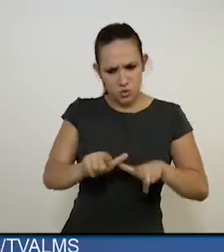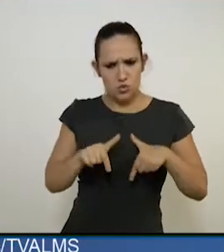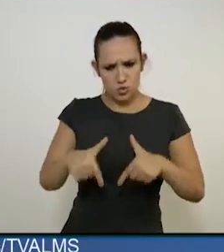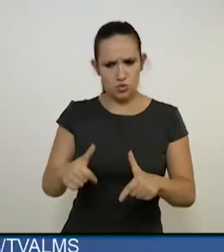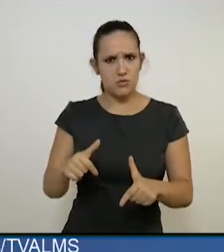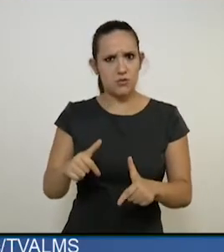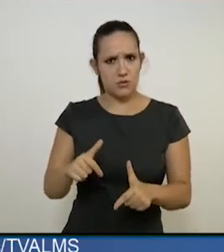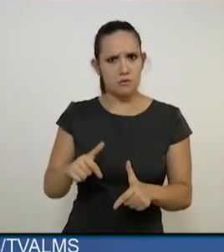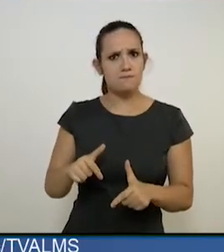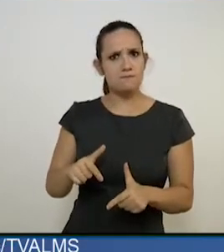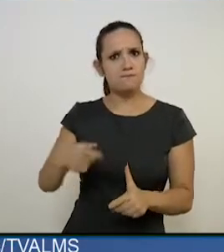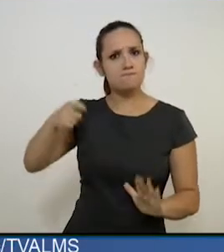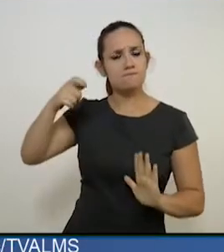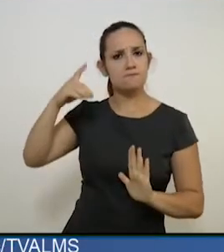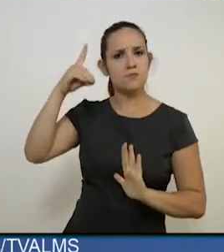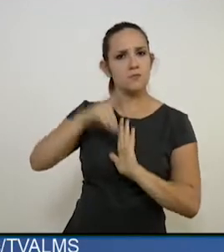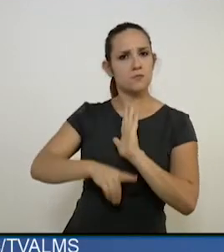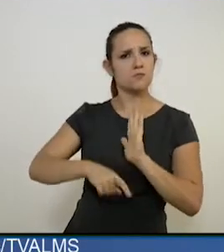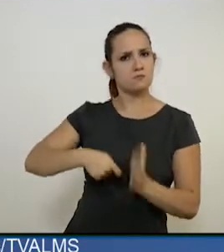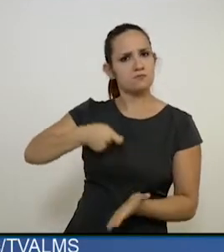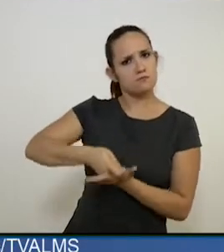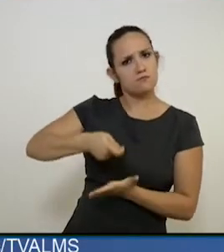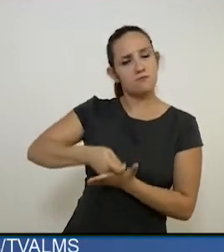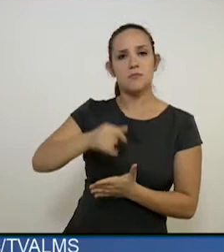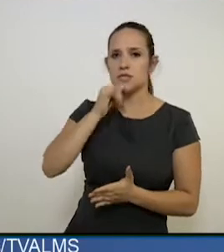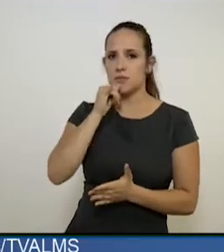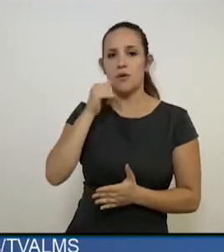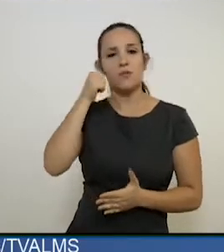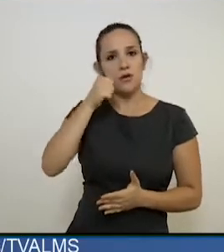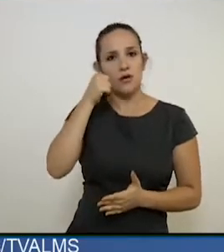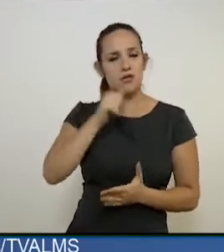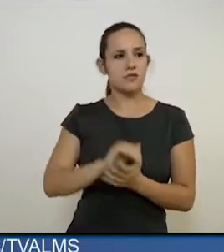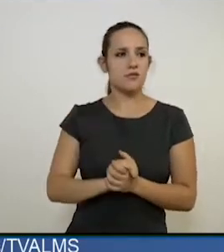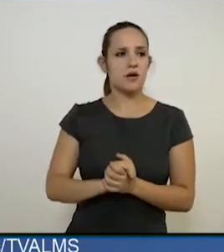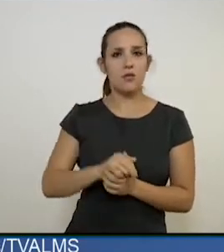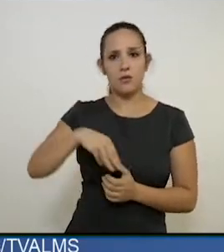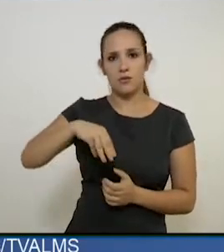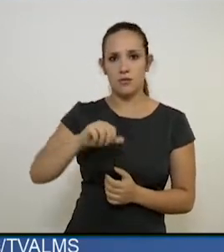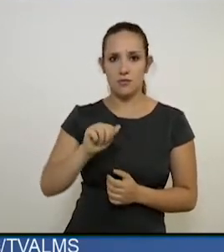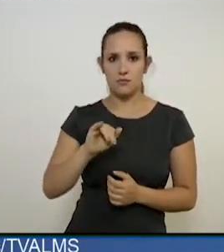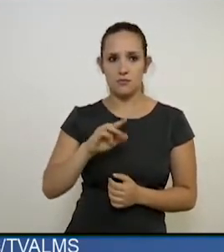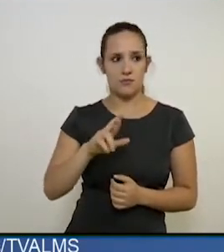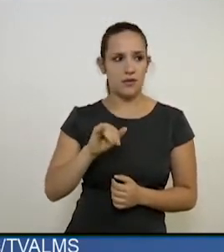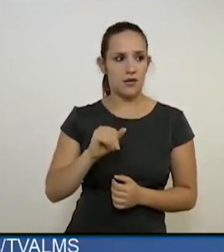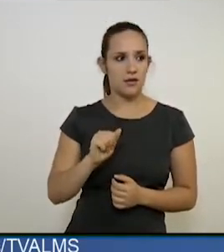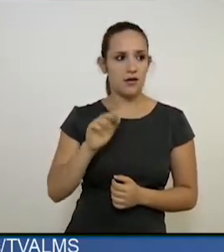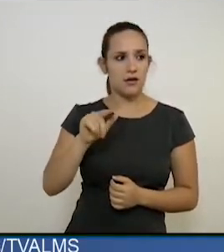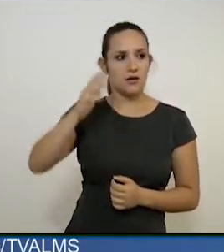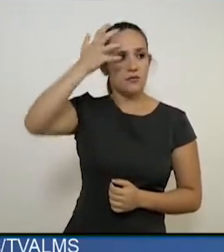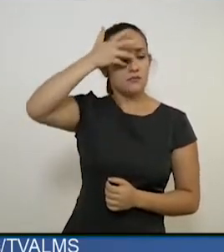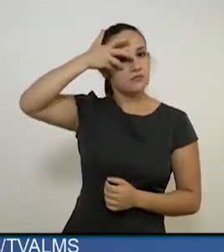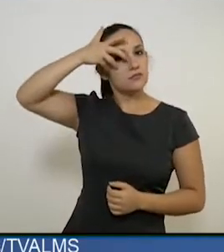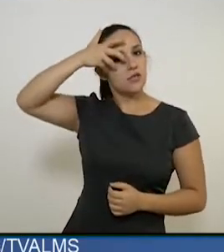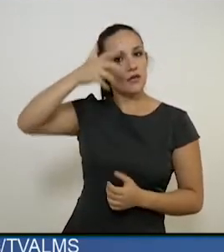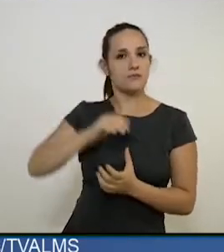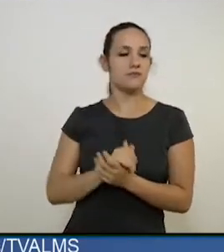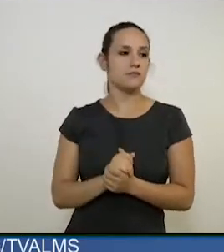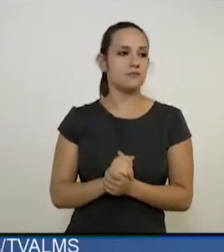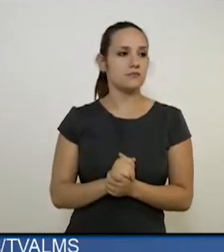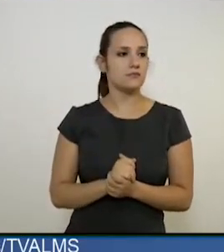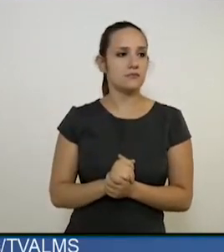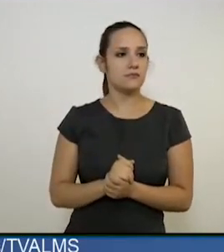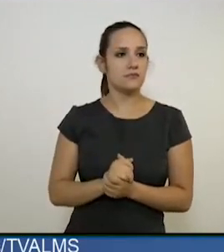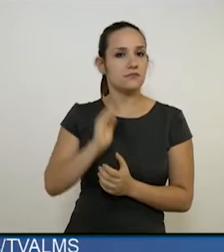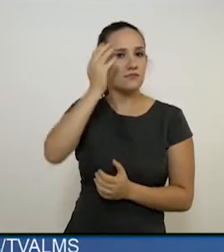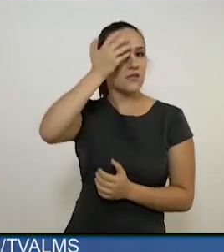como a exemplo da senhora Maria da Penha, das que lutam contra o assédio,